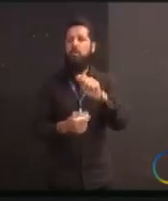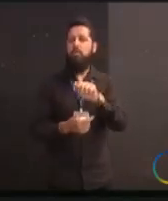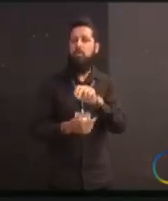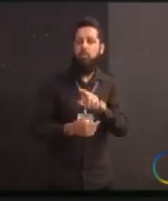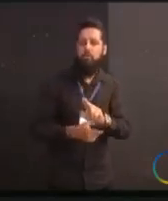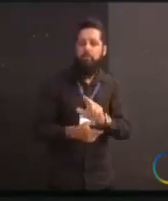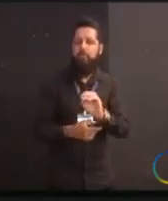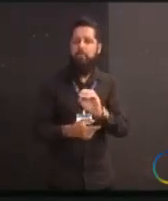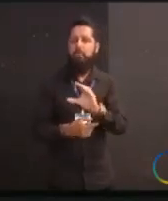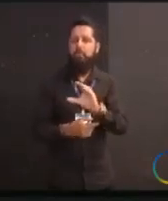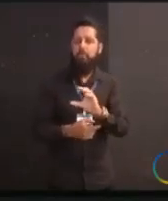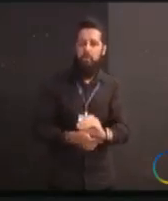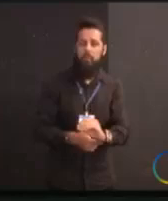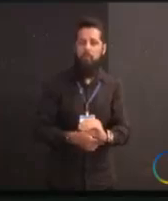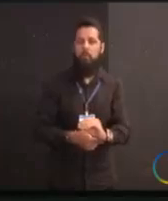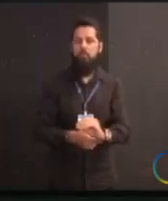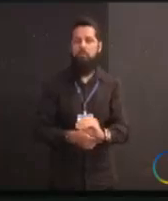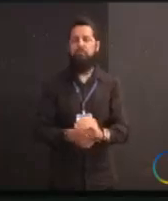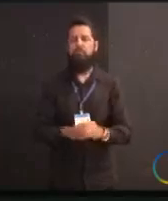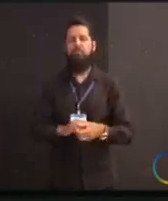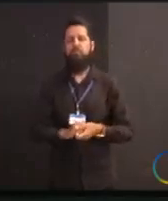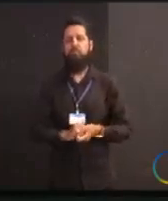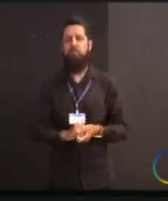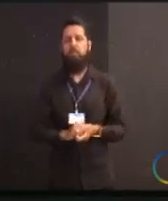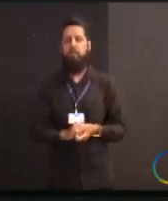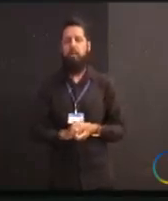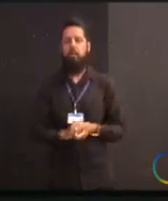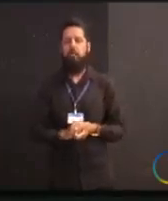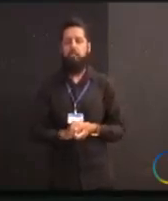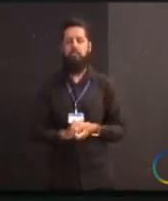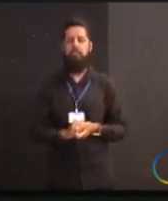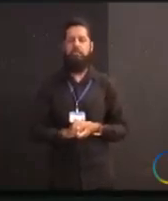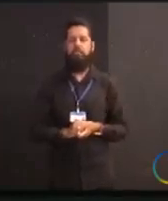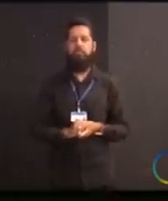espíritas, são muitos anos ainda pela frente.